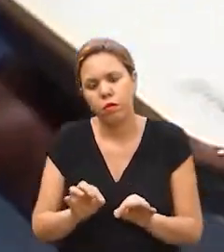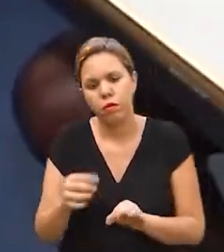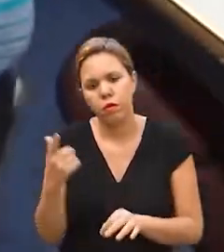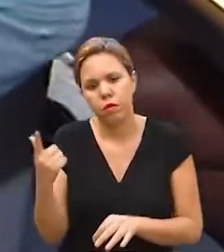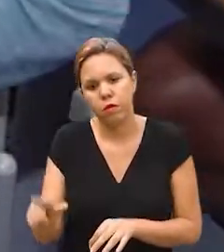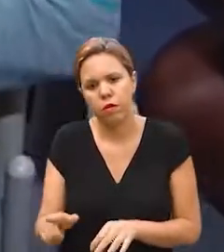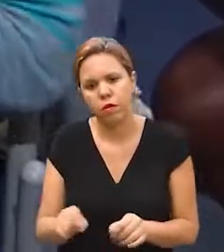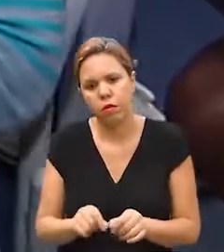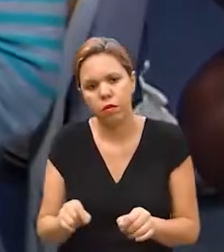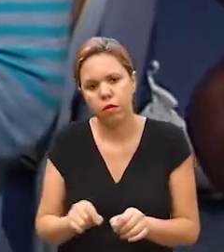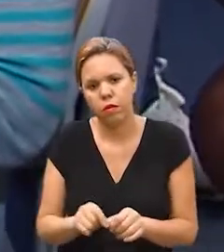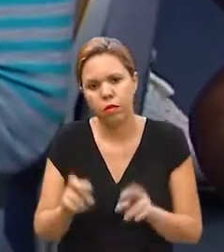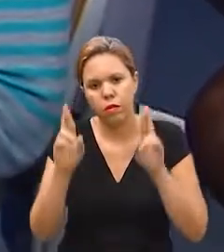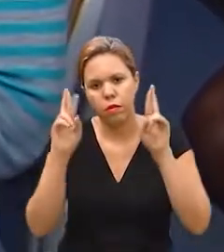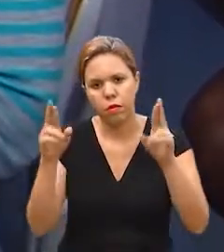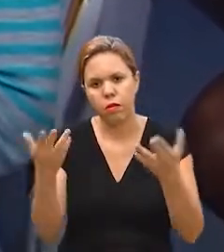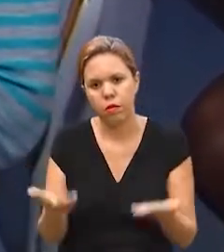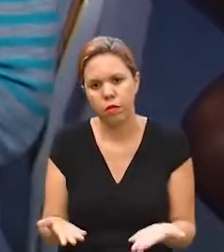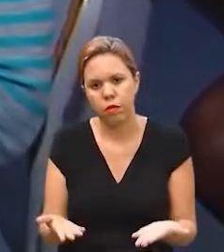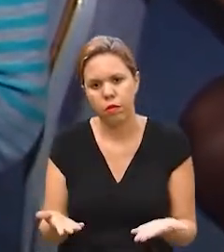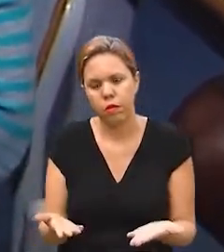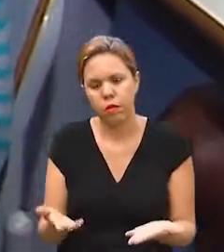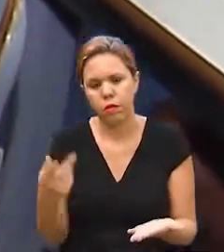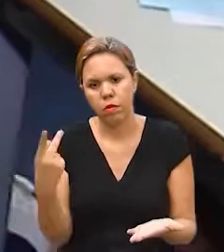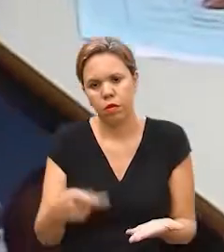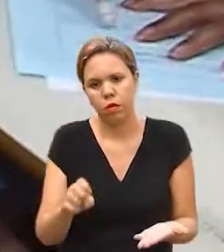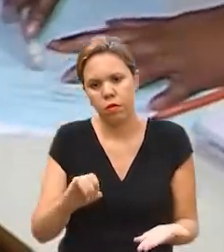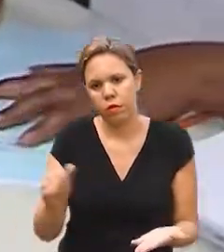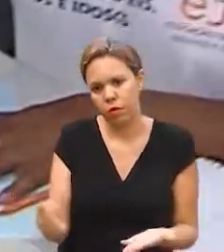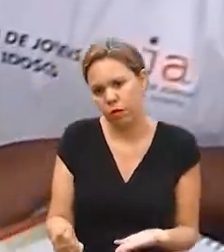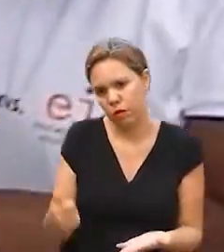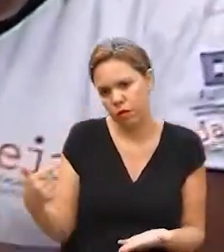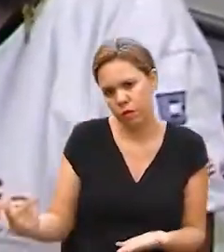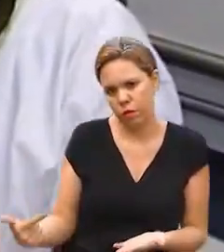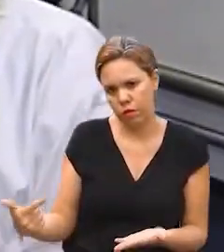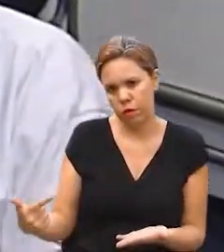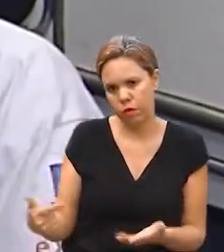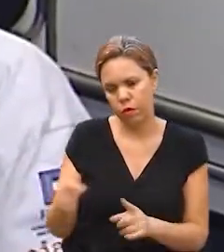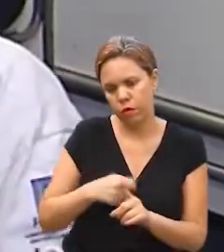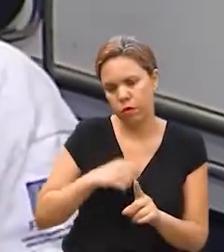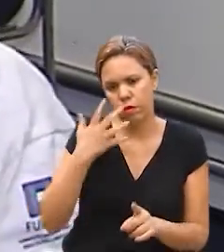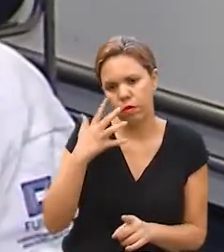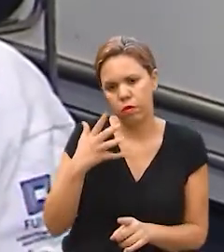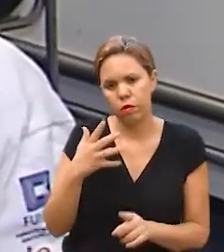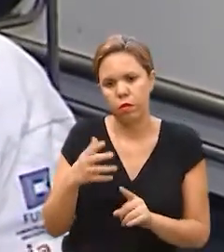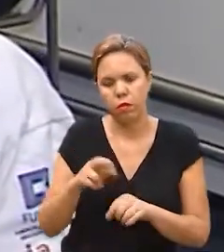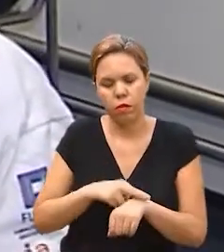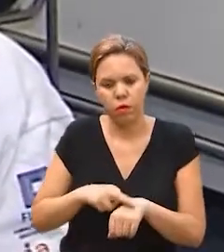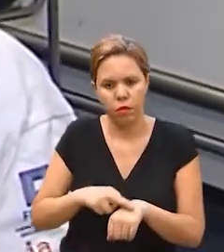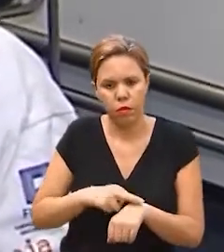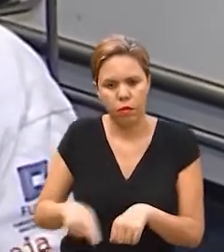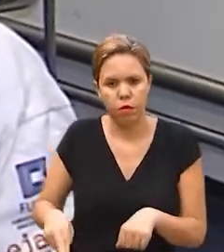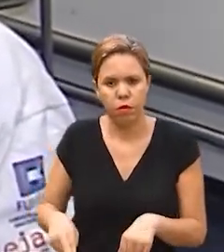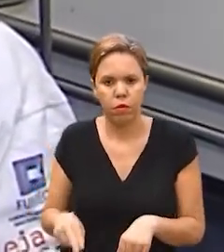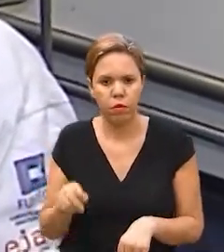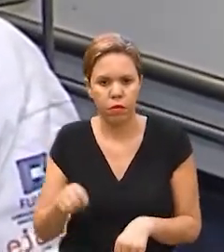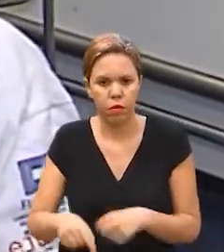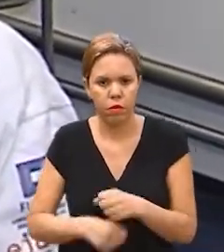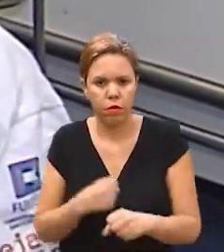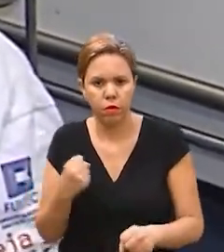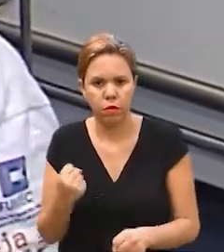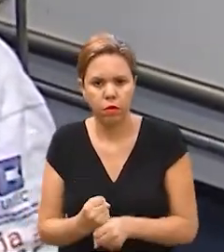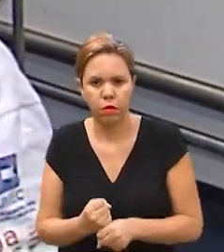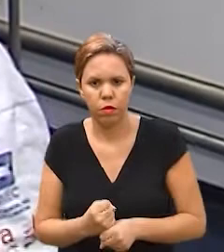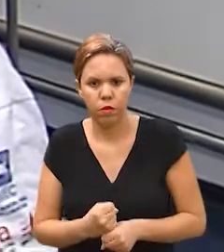outra abordagem aqui a respeito dessa questão do EJA 2, no Fevereiro Violeta.